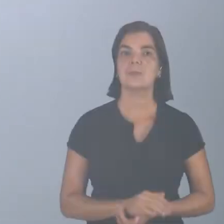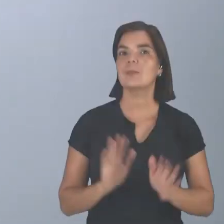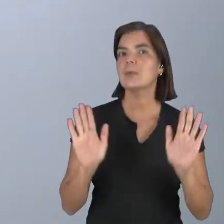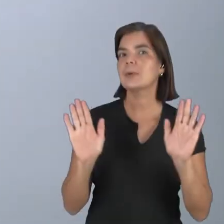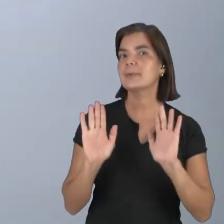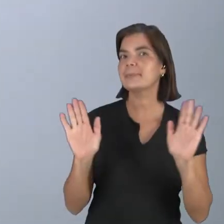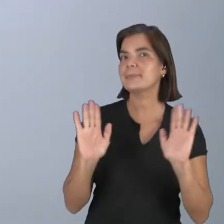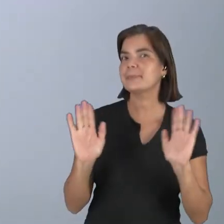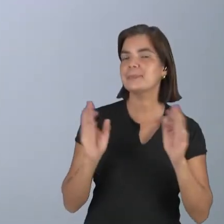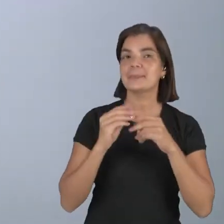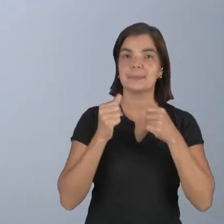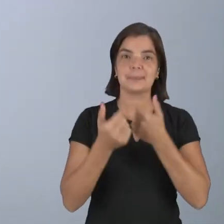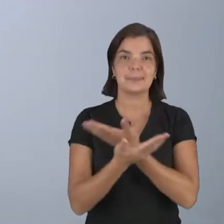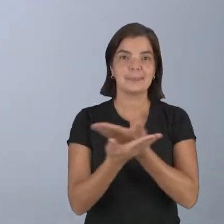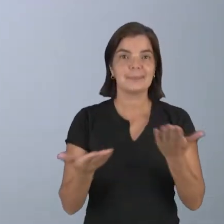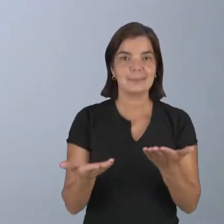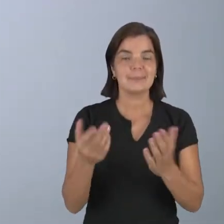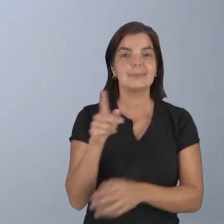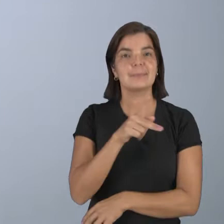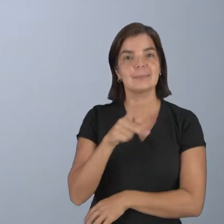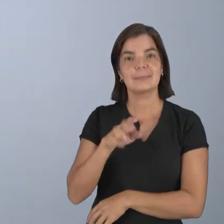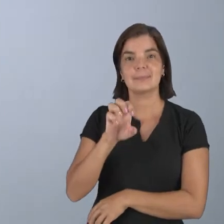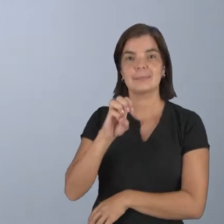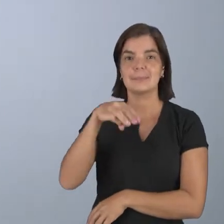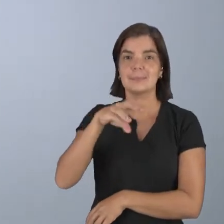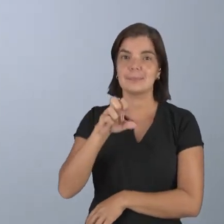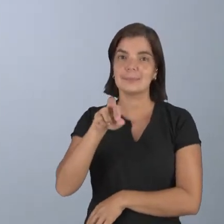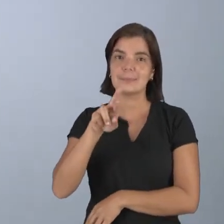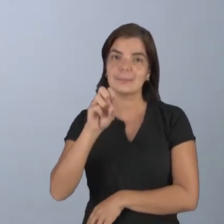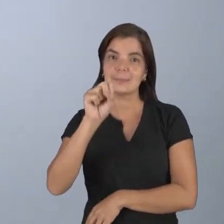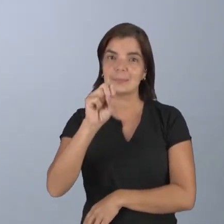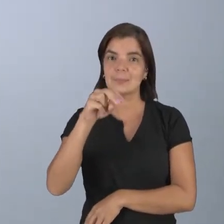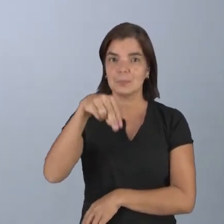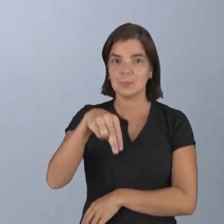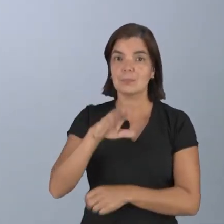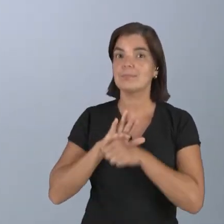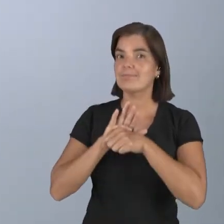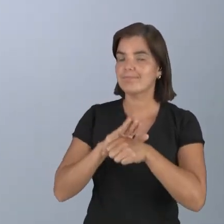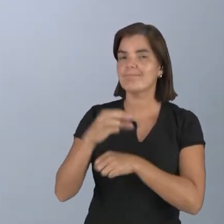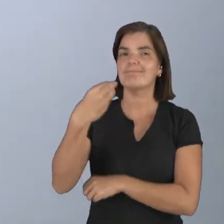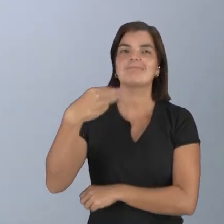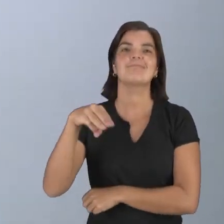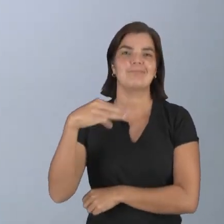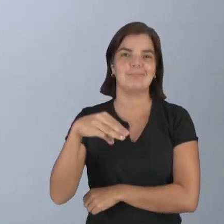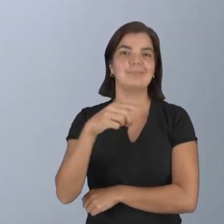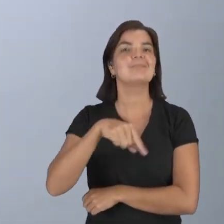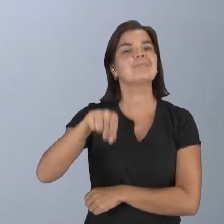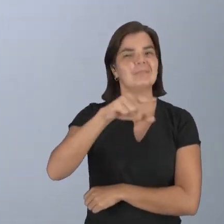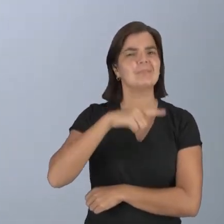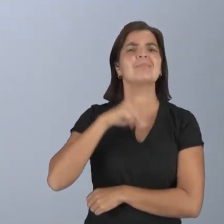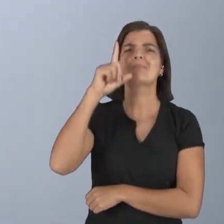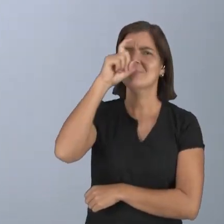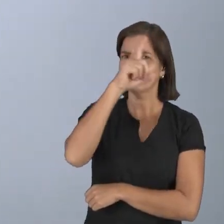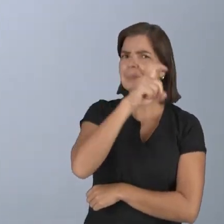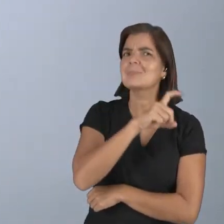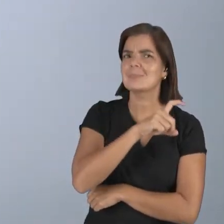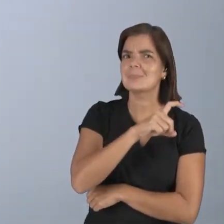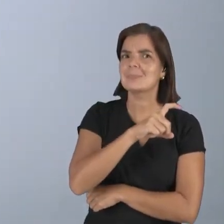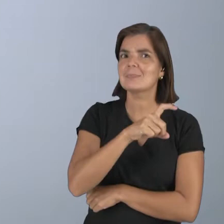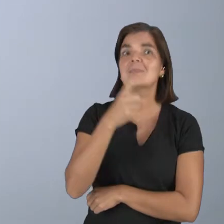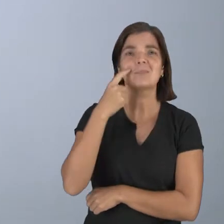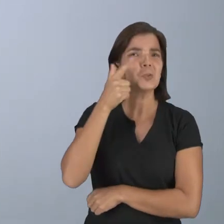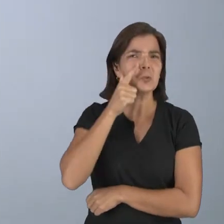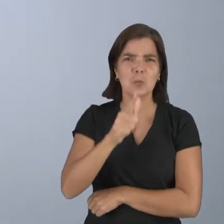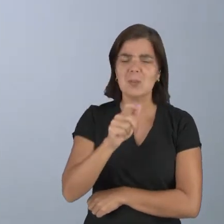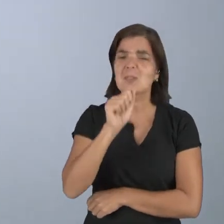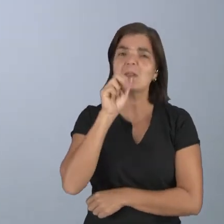olá olá olá olá tudo bem com você Professor Emerson na área para te ajudar em matemática você tem muita dificuldade e